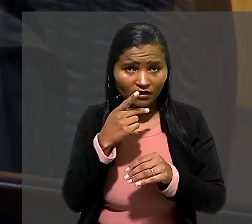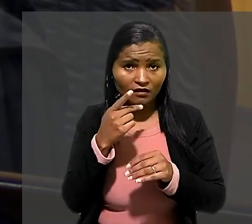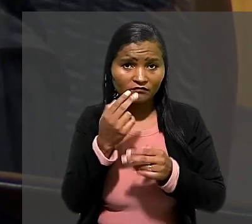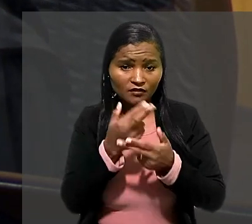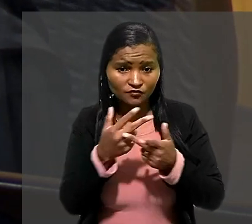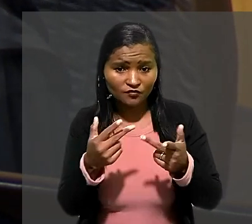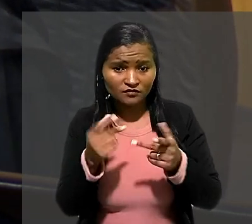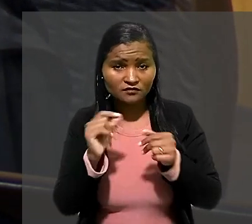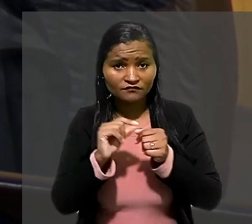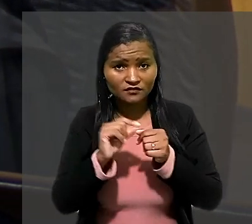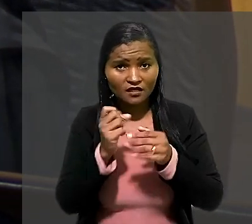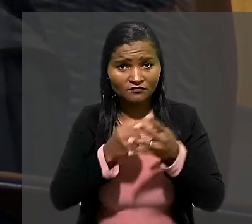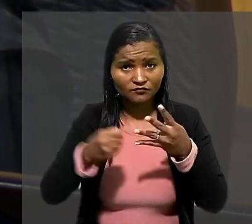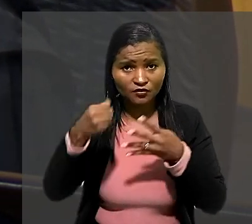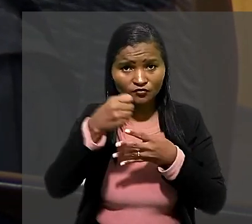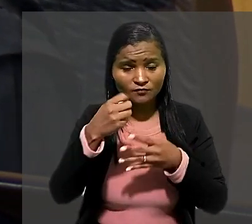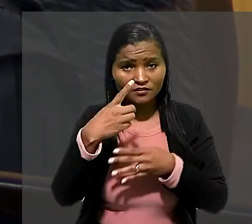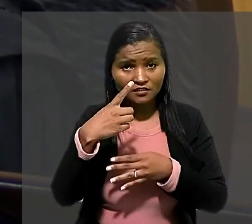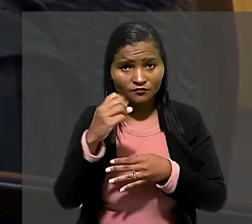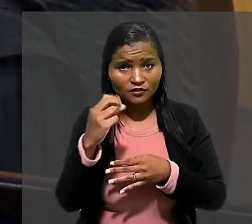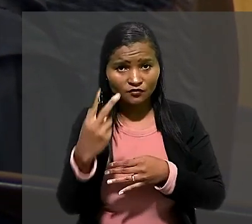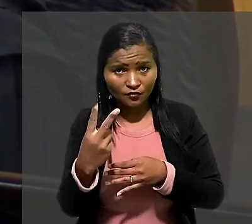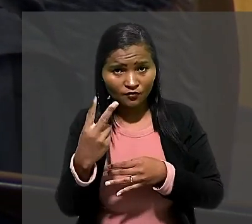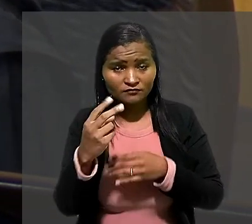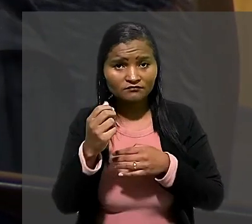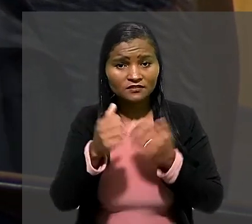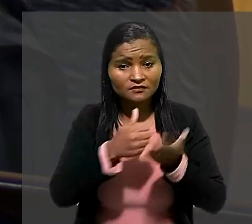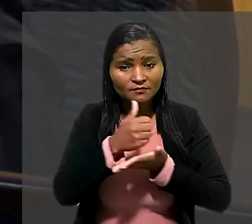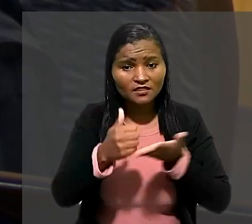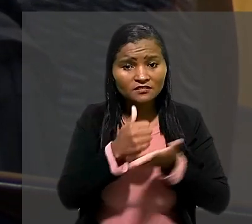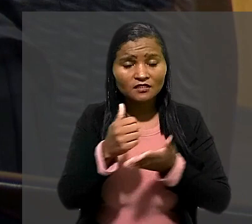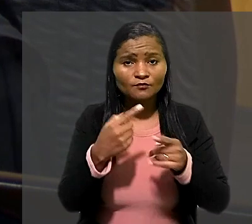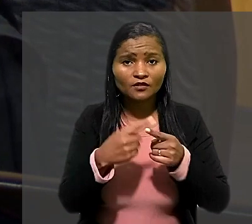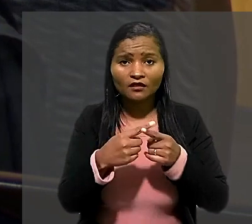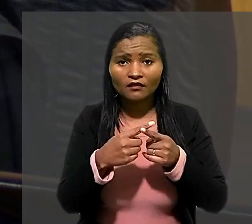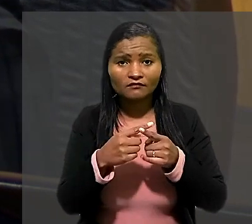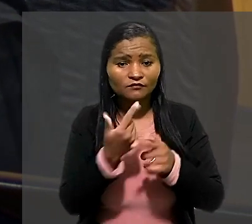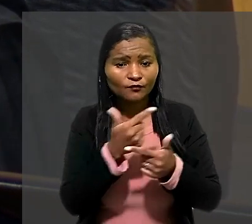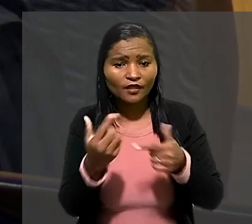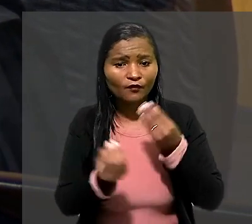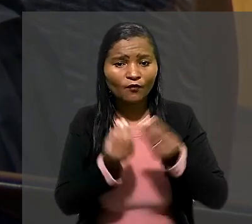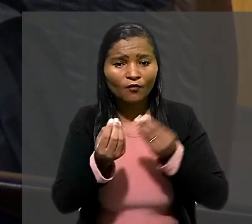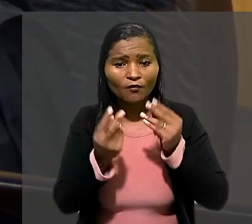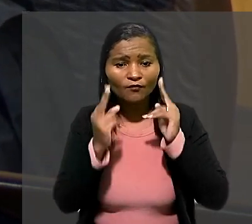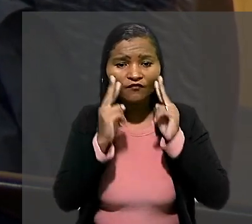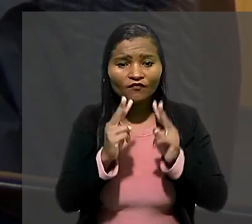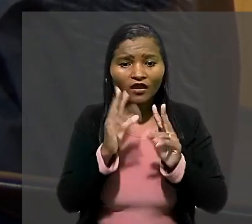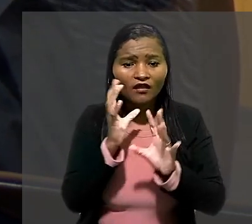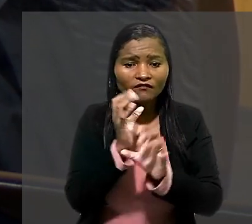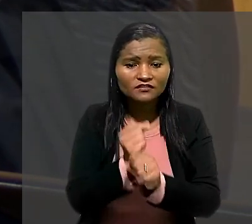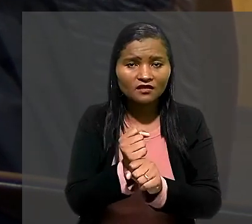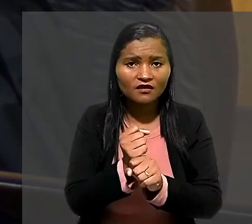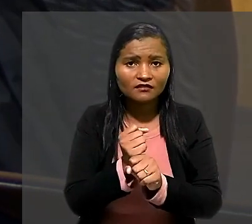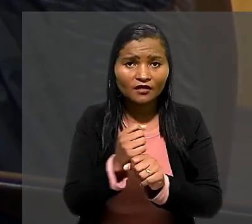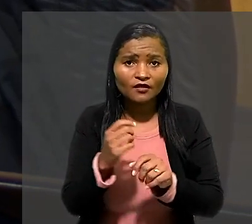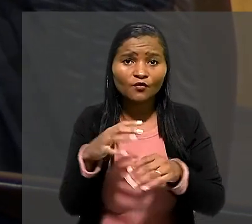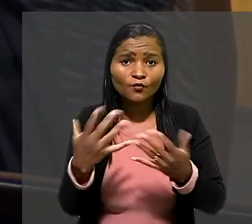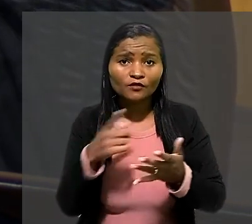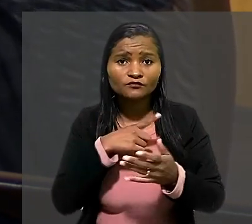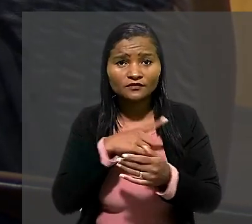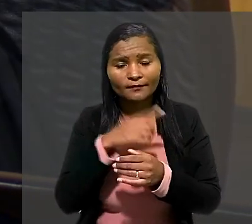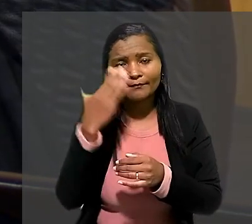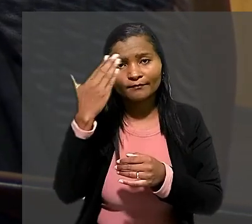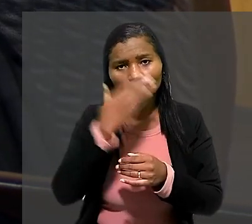à edição da súmula 102 se baseiam na impossibilidade de revisão do quadro fático quando existem provas das